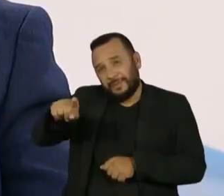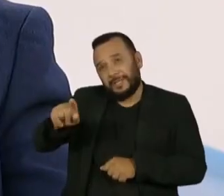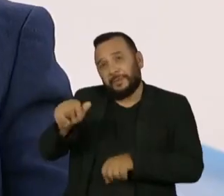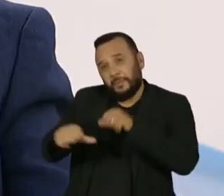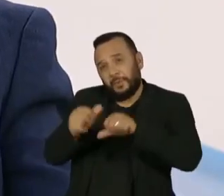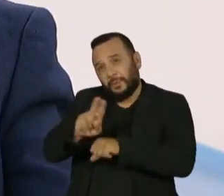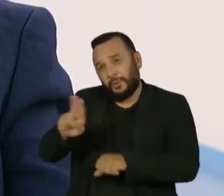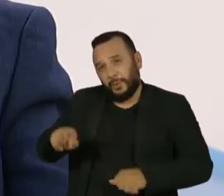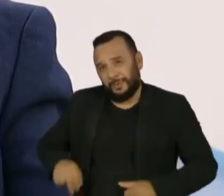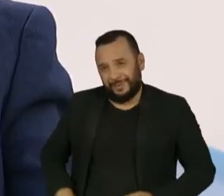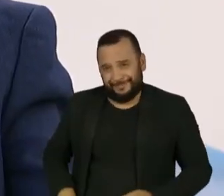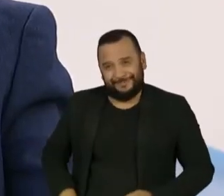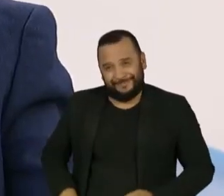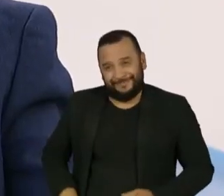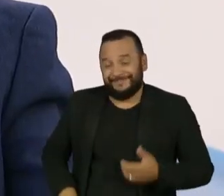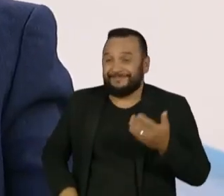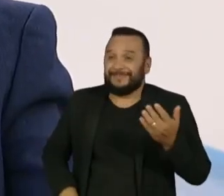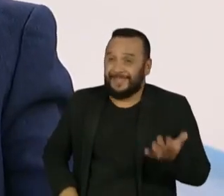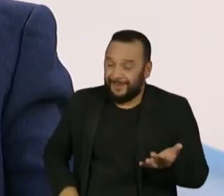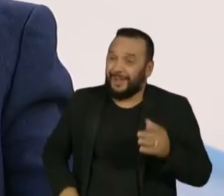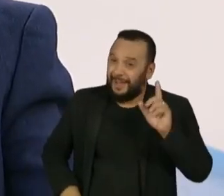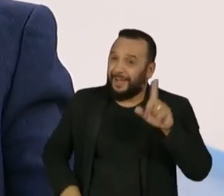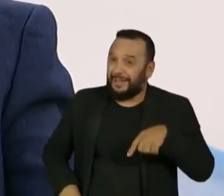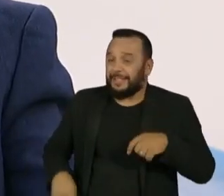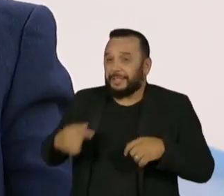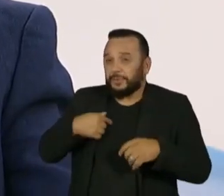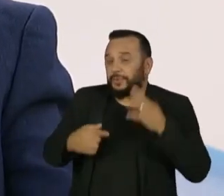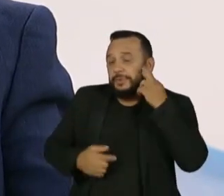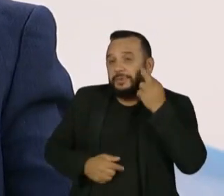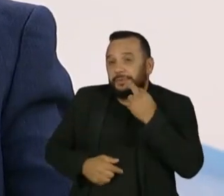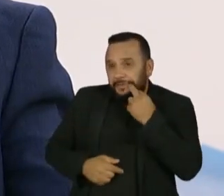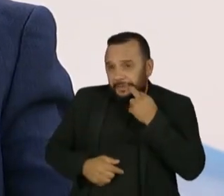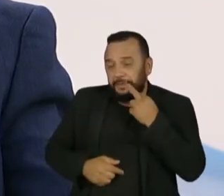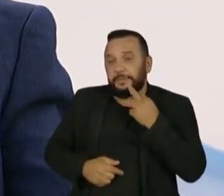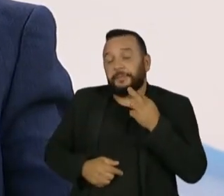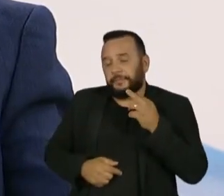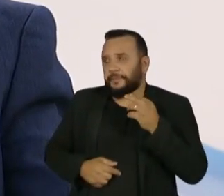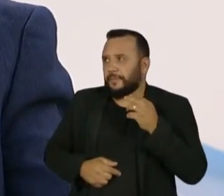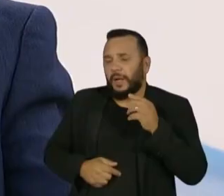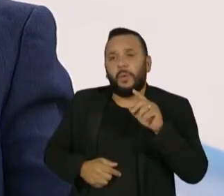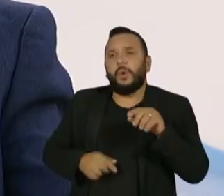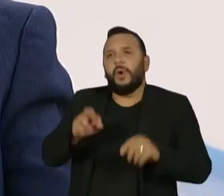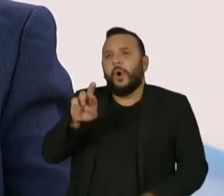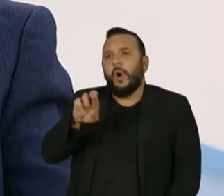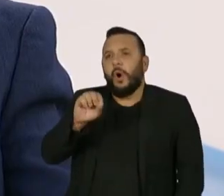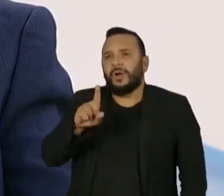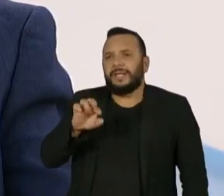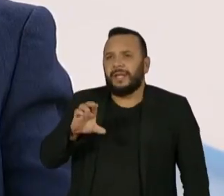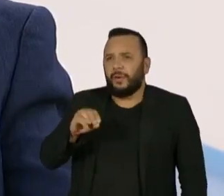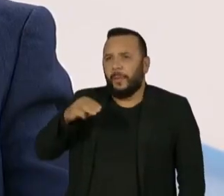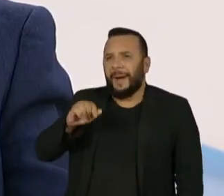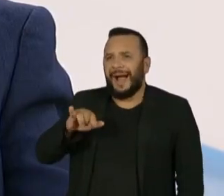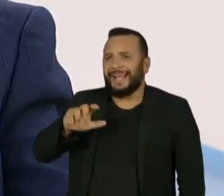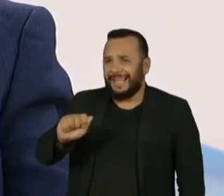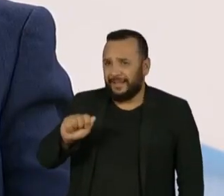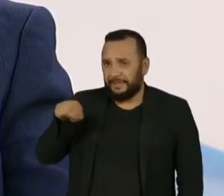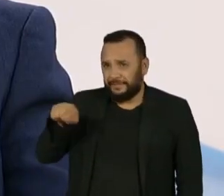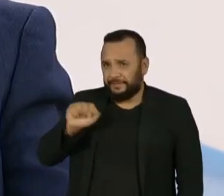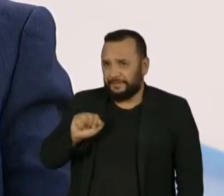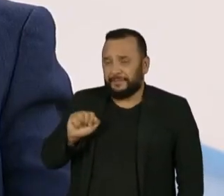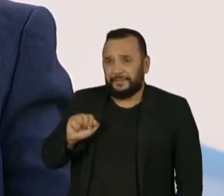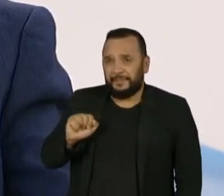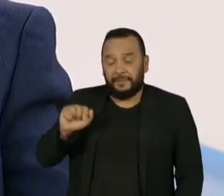presidente Rodrigo Maia, que era presidente da Câmara dos Deputados, em cima de uma fala do ministro Paulo